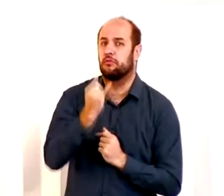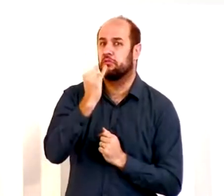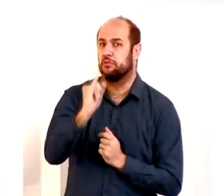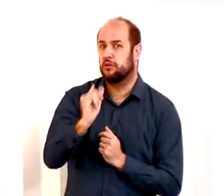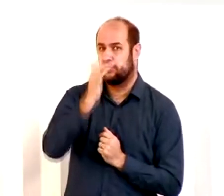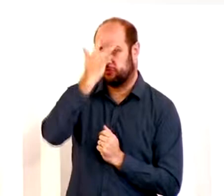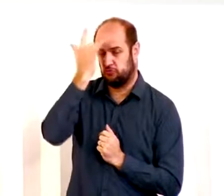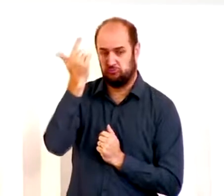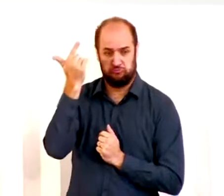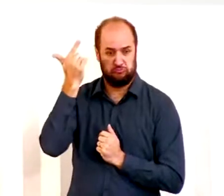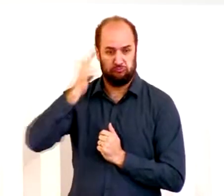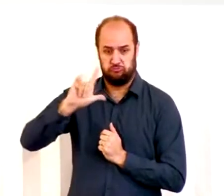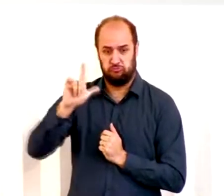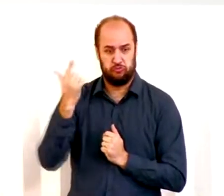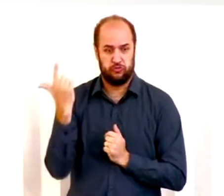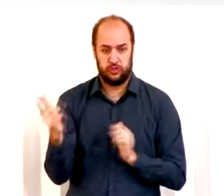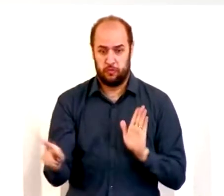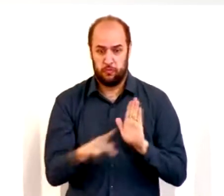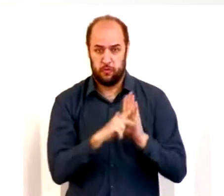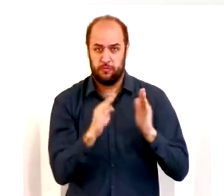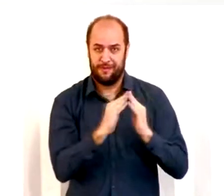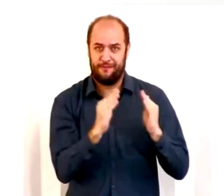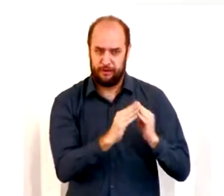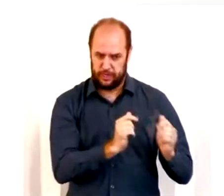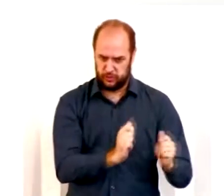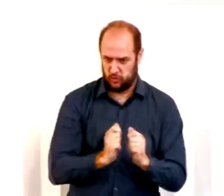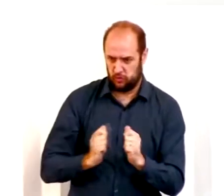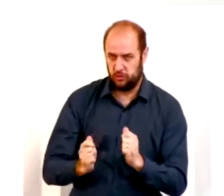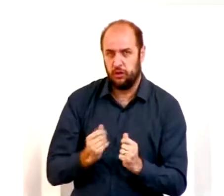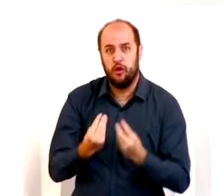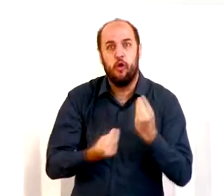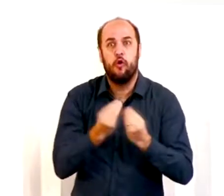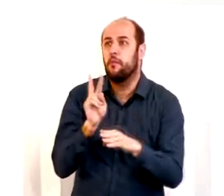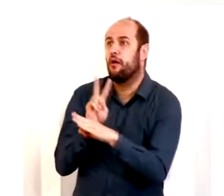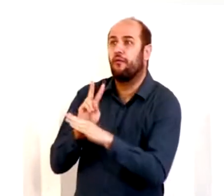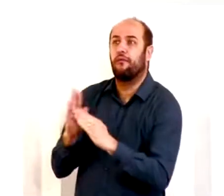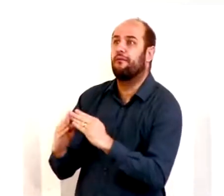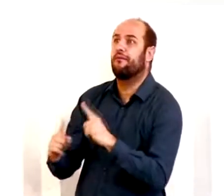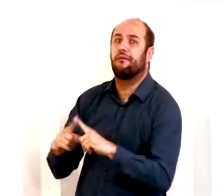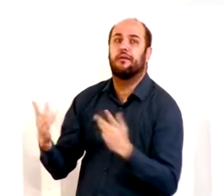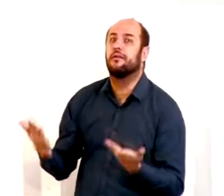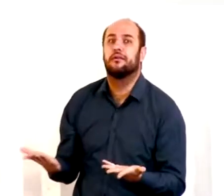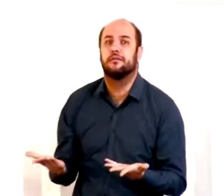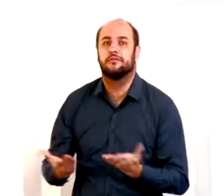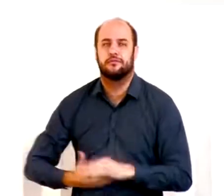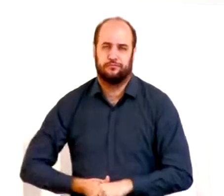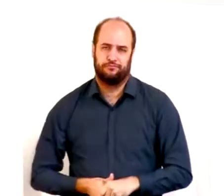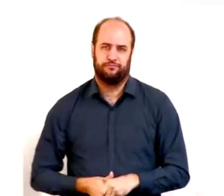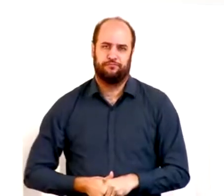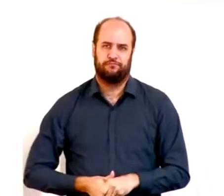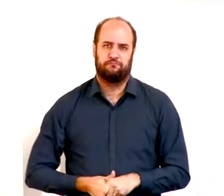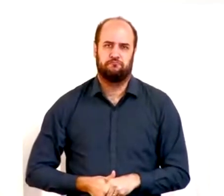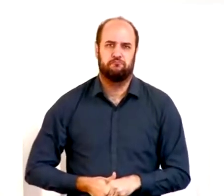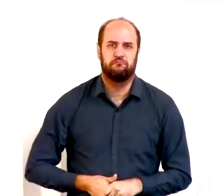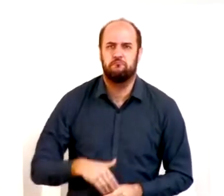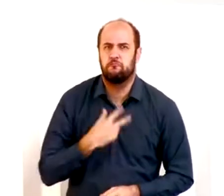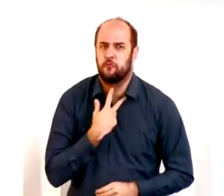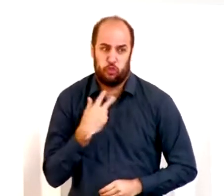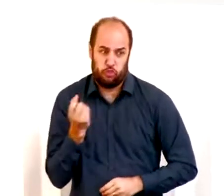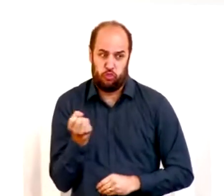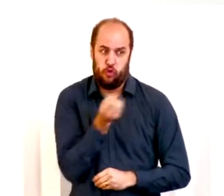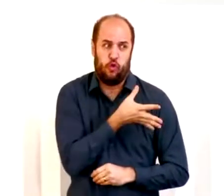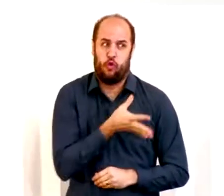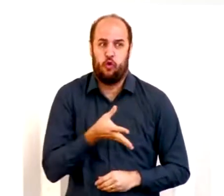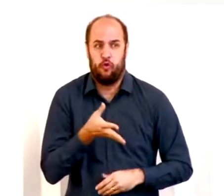sabe governar a própria casa, como cuidará da igreja de Deus? Não seja neófito, para